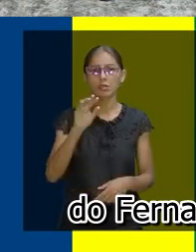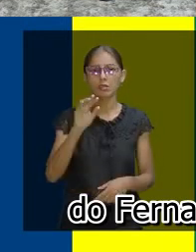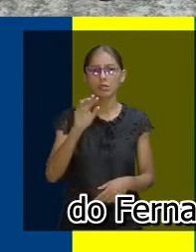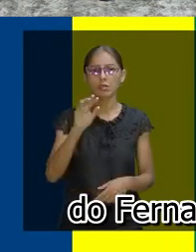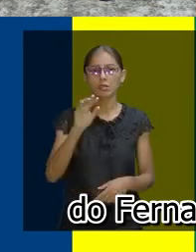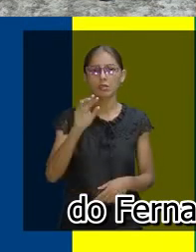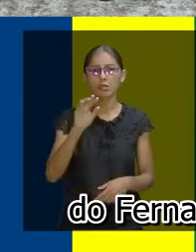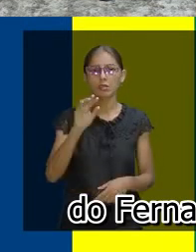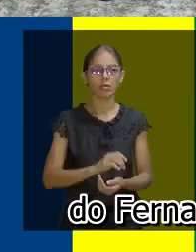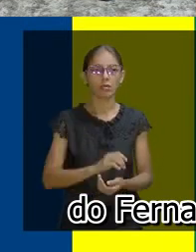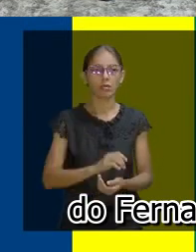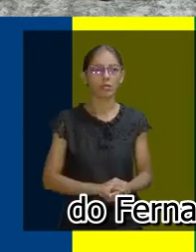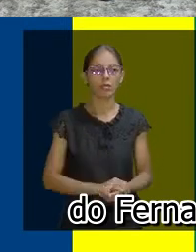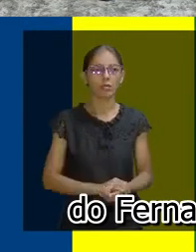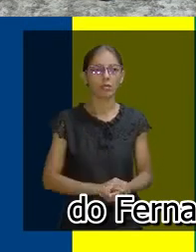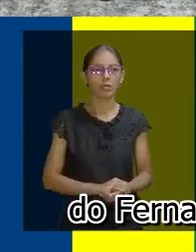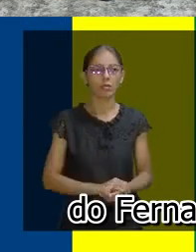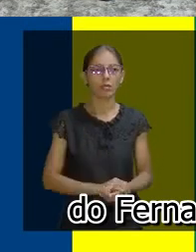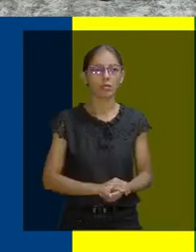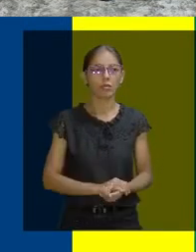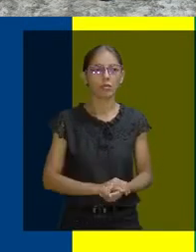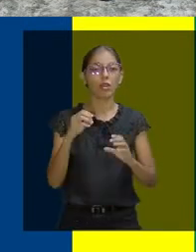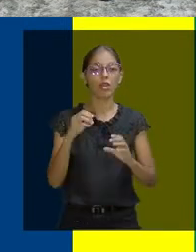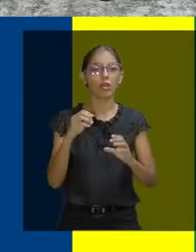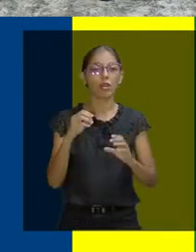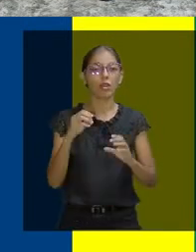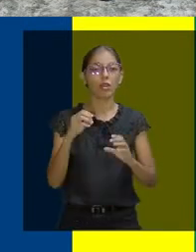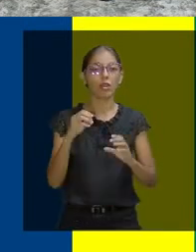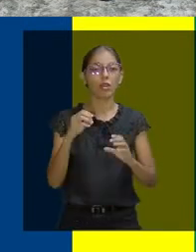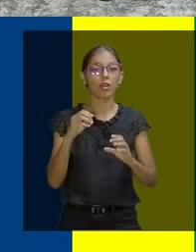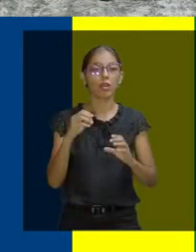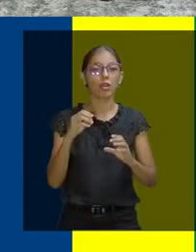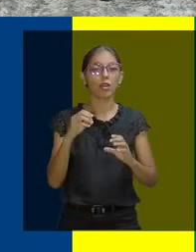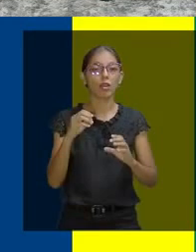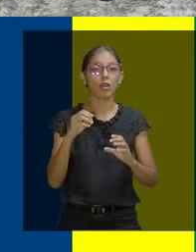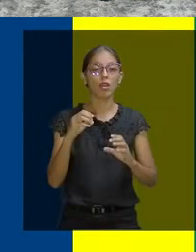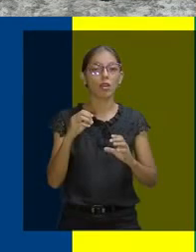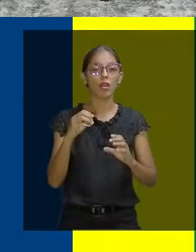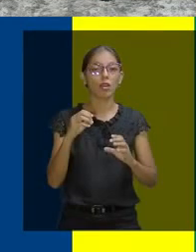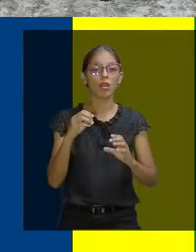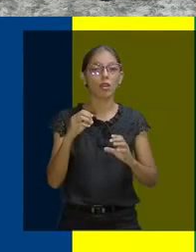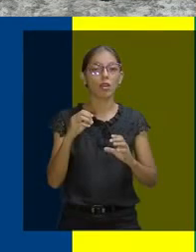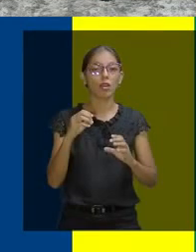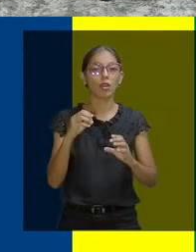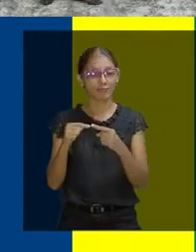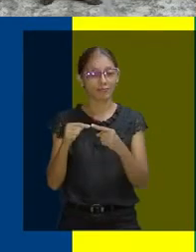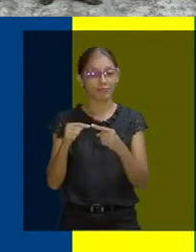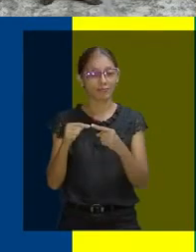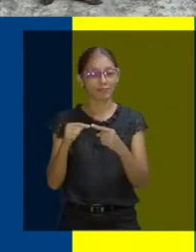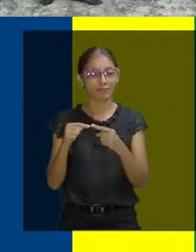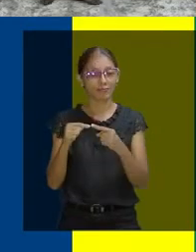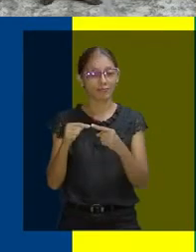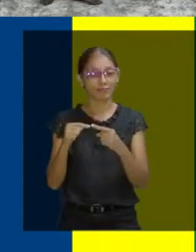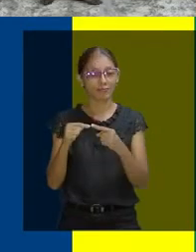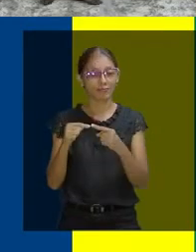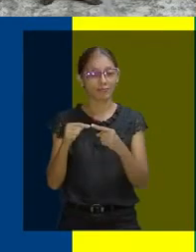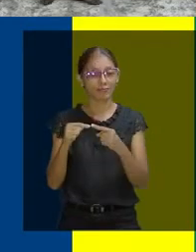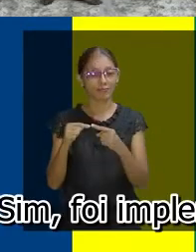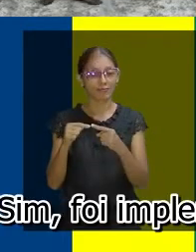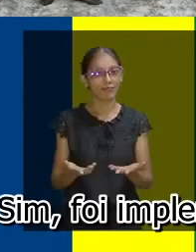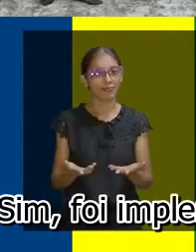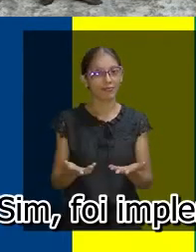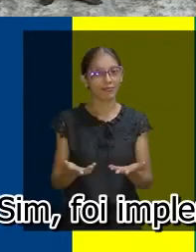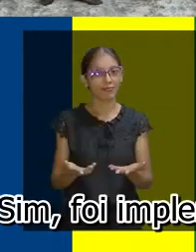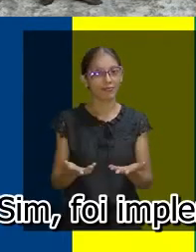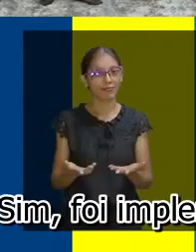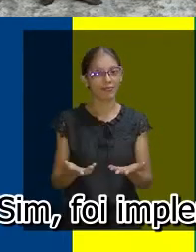foi implementada, que é a cota de mulheres para o sistema político. Não é?